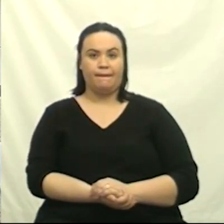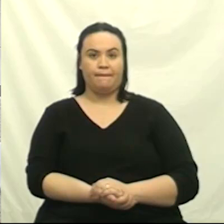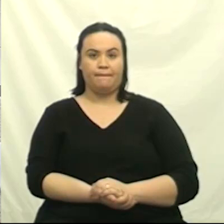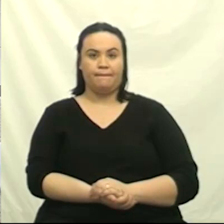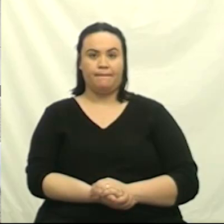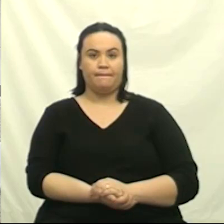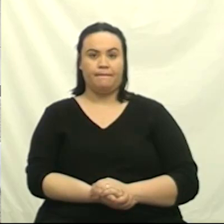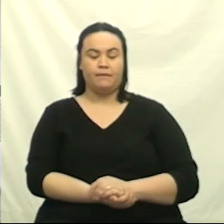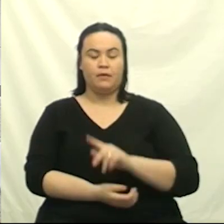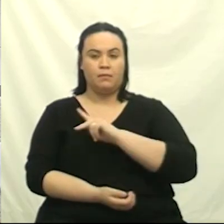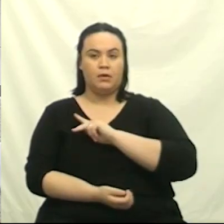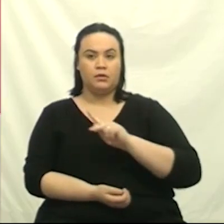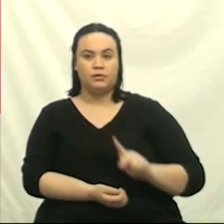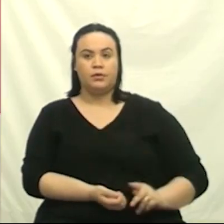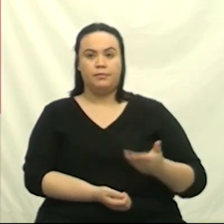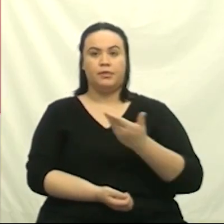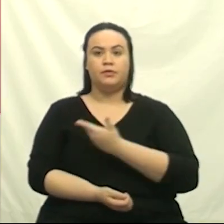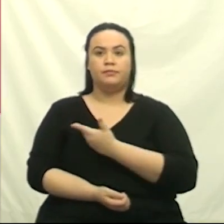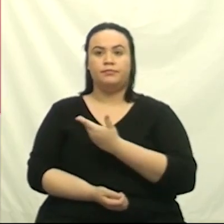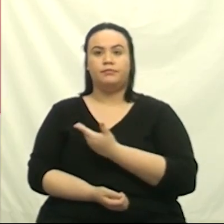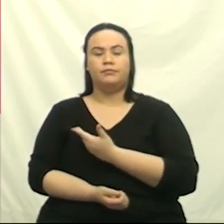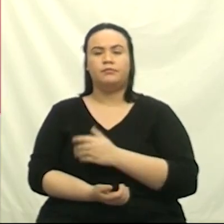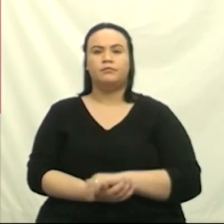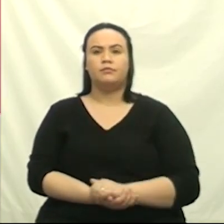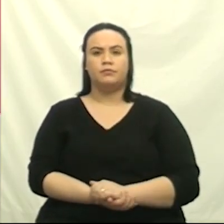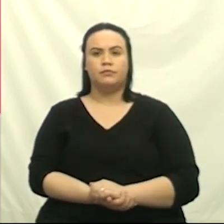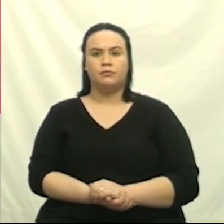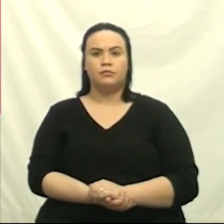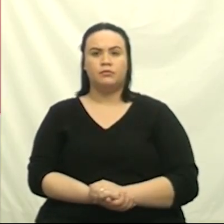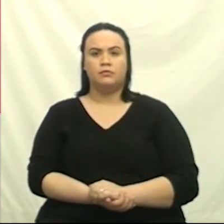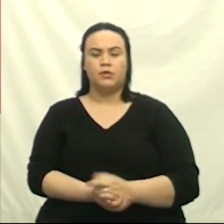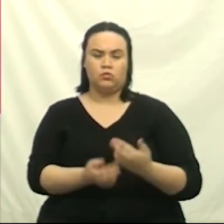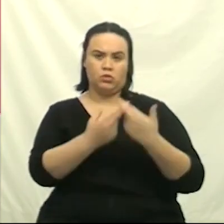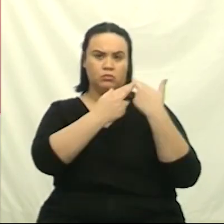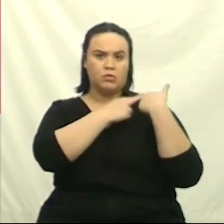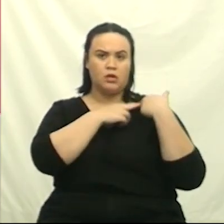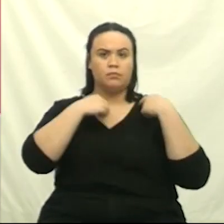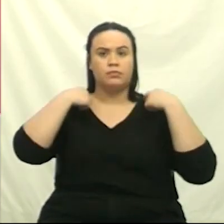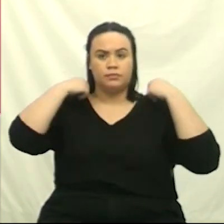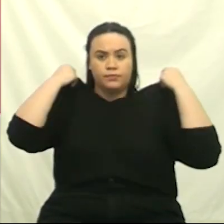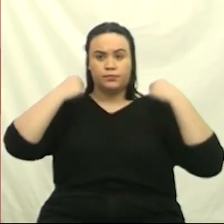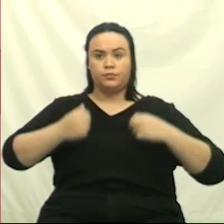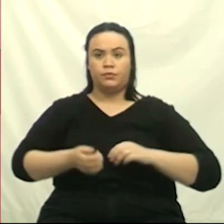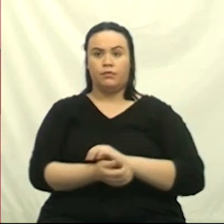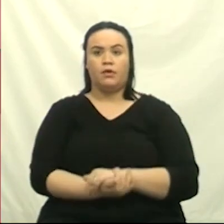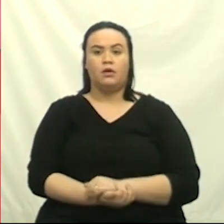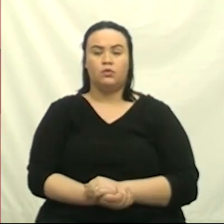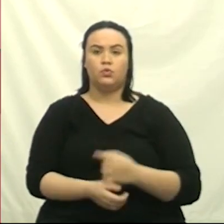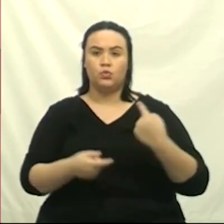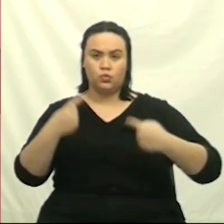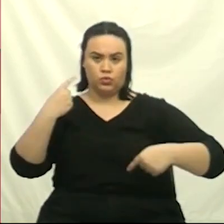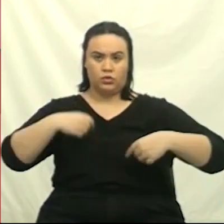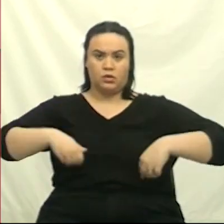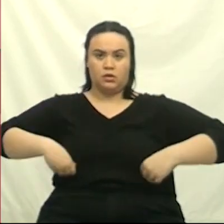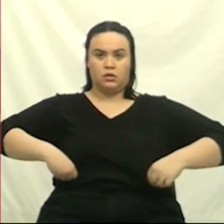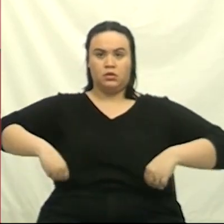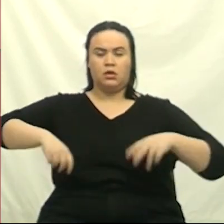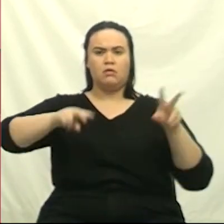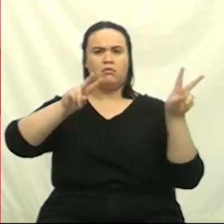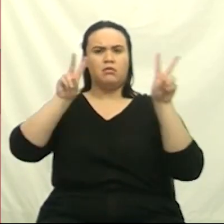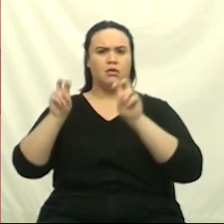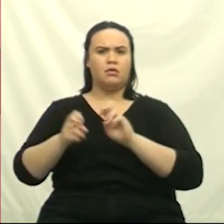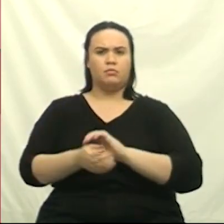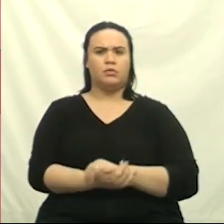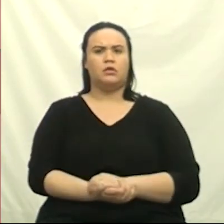senhor presidente novos colegas acho que é de nossa responsabilidade discutir esse assunto que